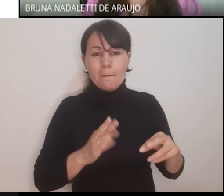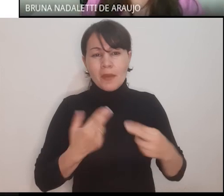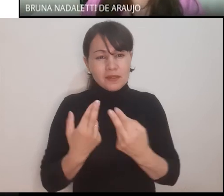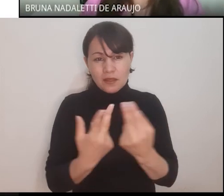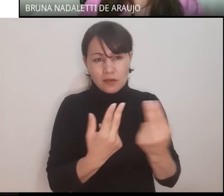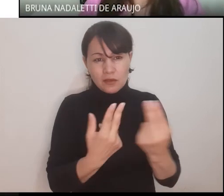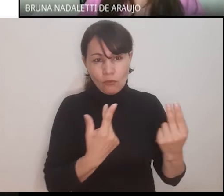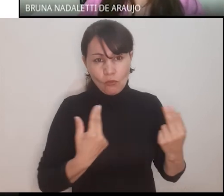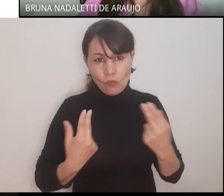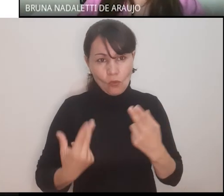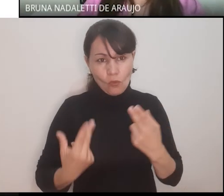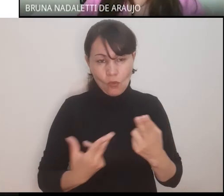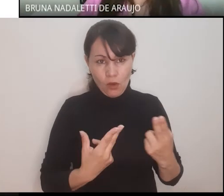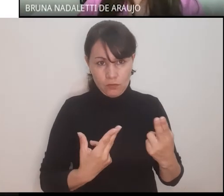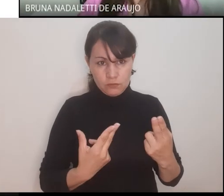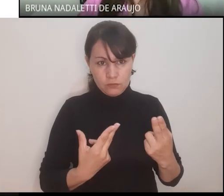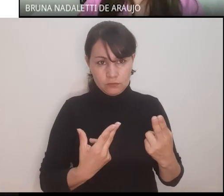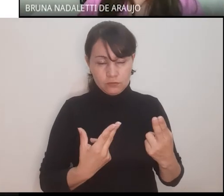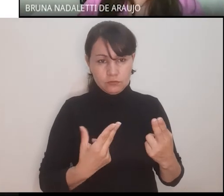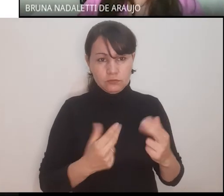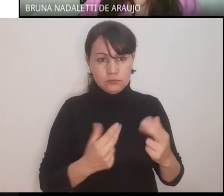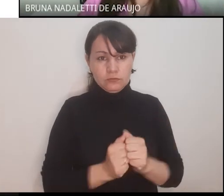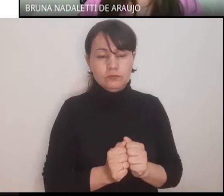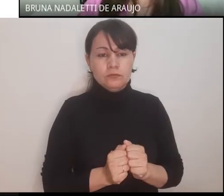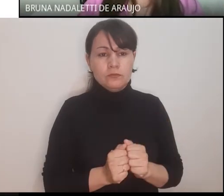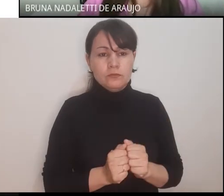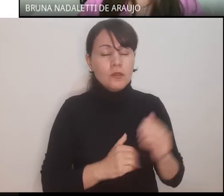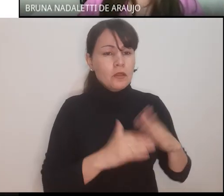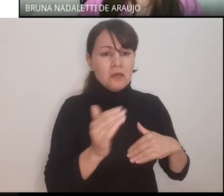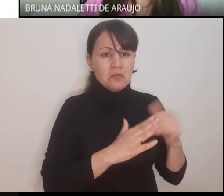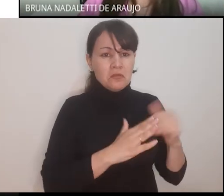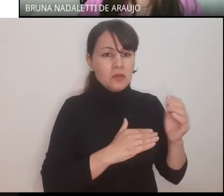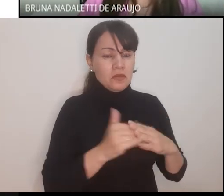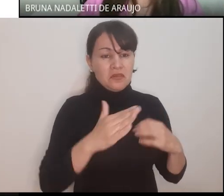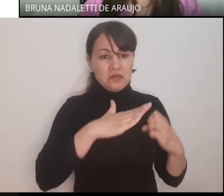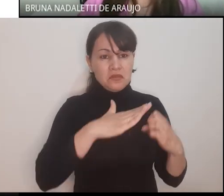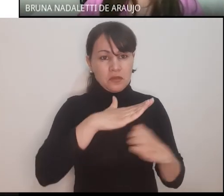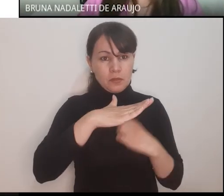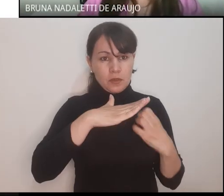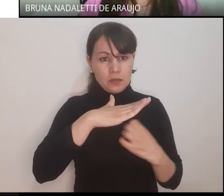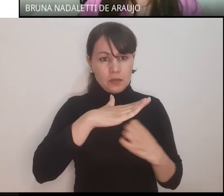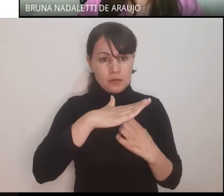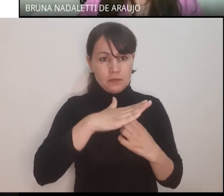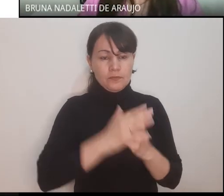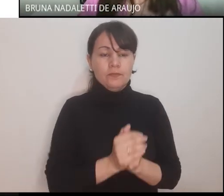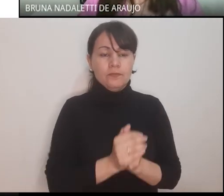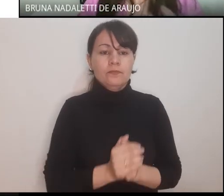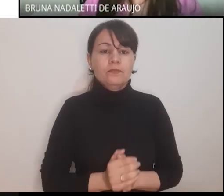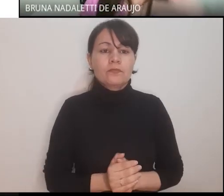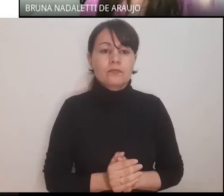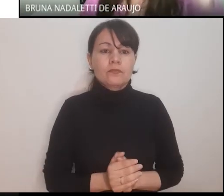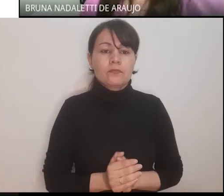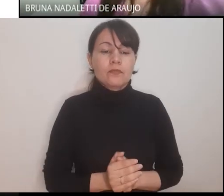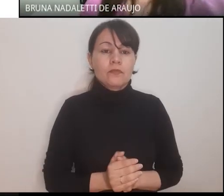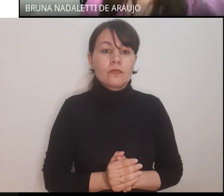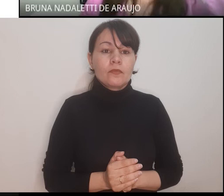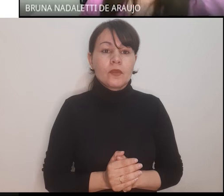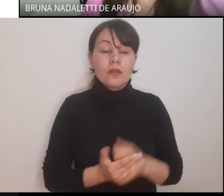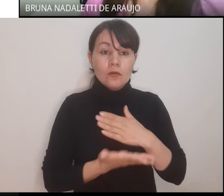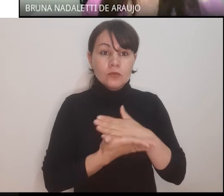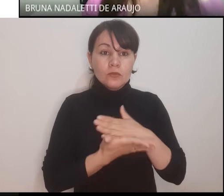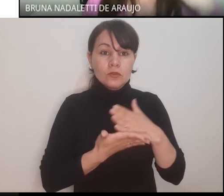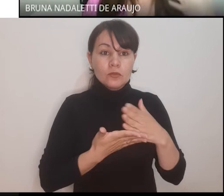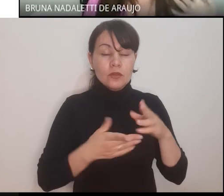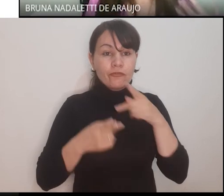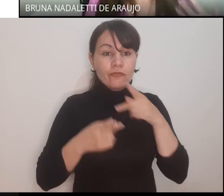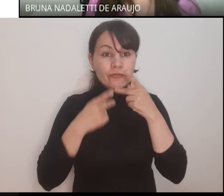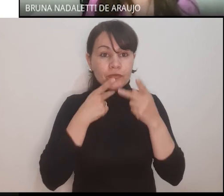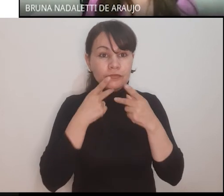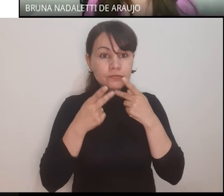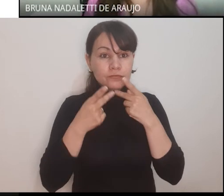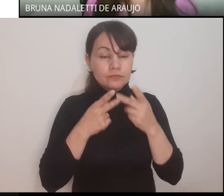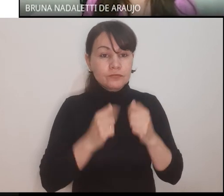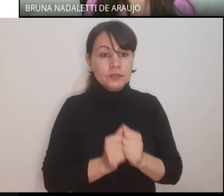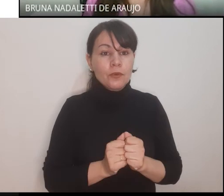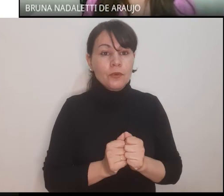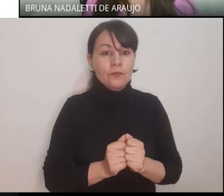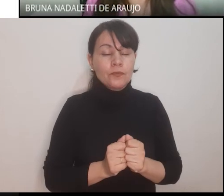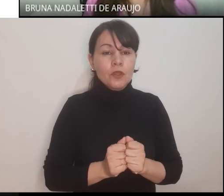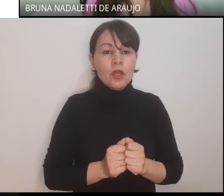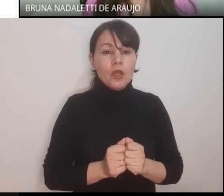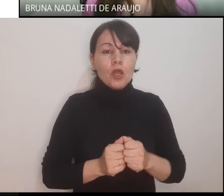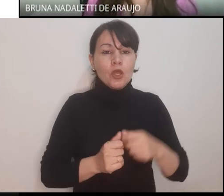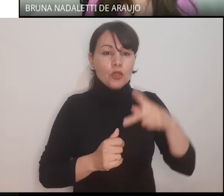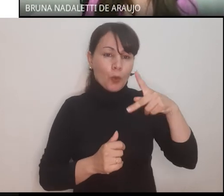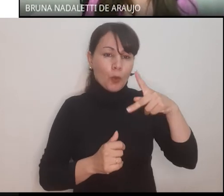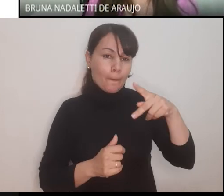dos kits é a mesma, independente do fabricante. Vamos iniciar falando então do